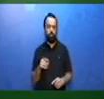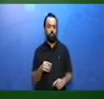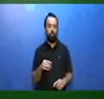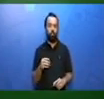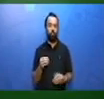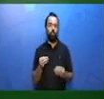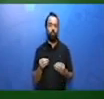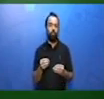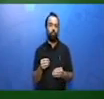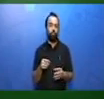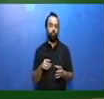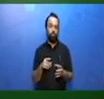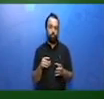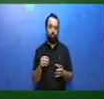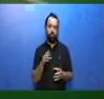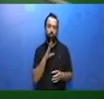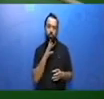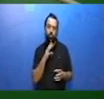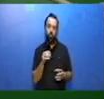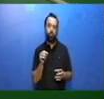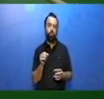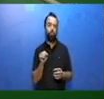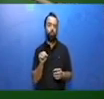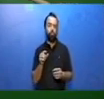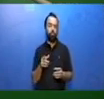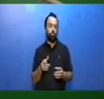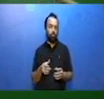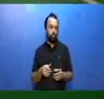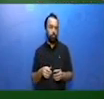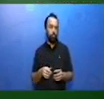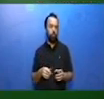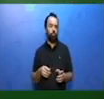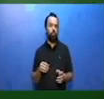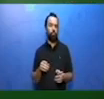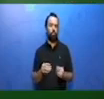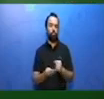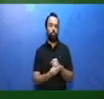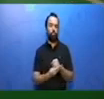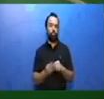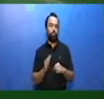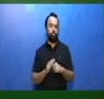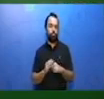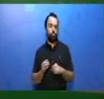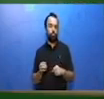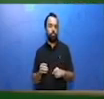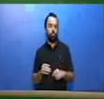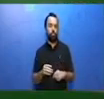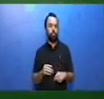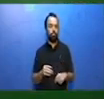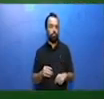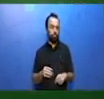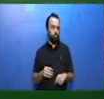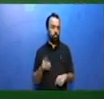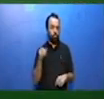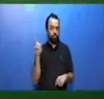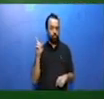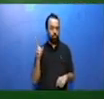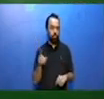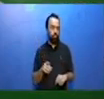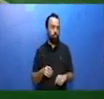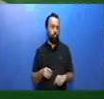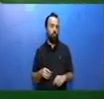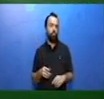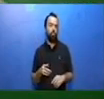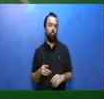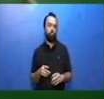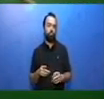históricas. Conheça um pouco da história do bairro de Higienópolis, localizado na cidade de São Paulo. Com base no que conta a